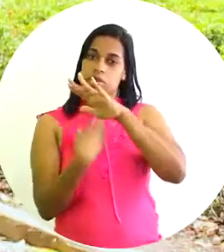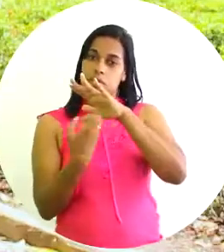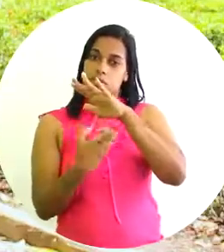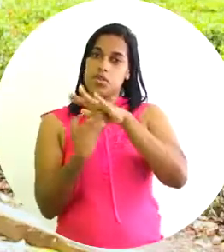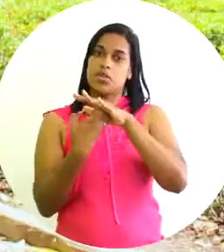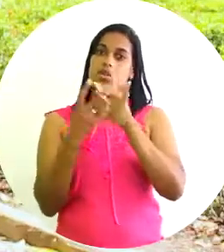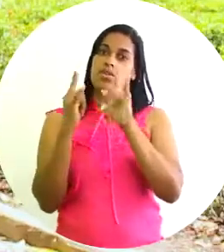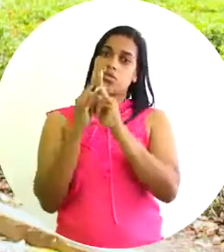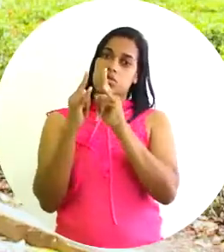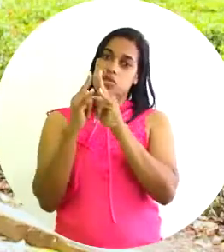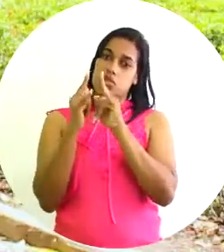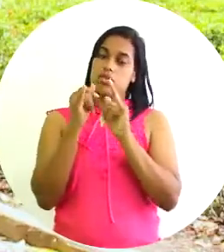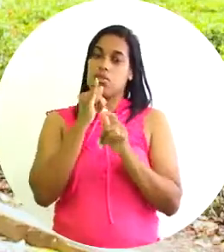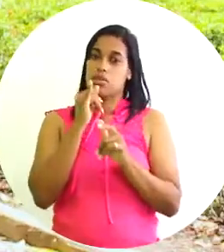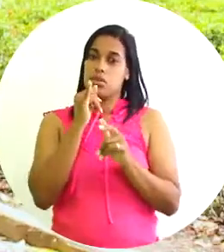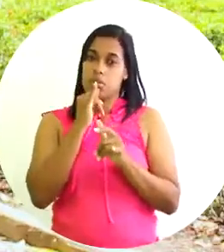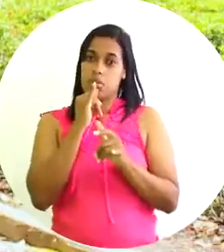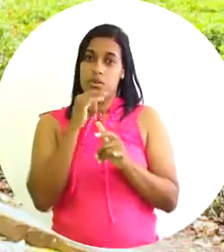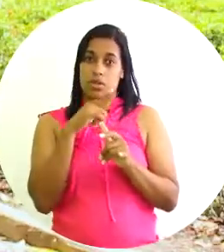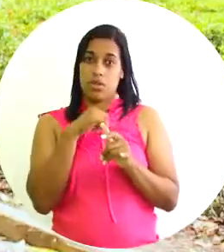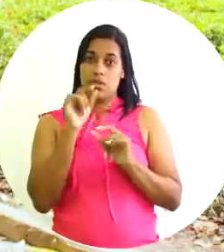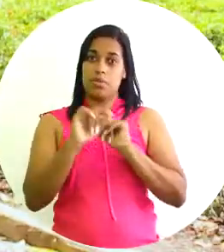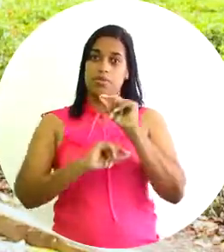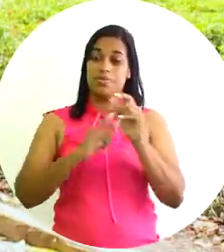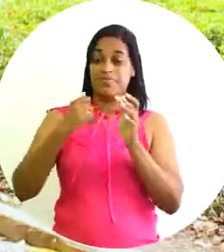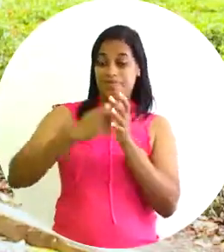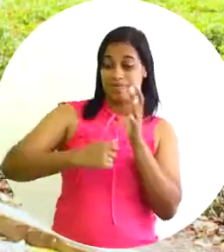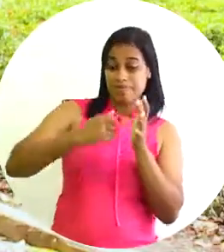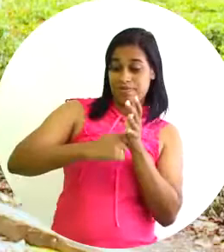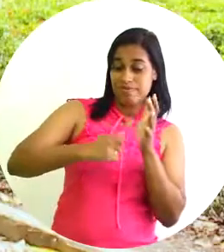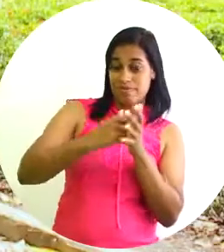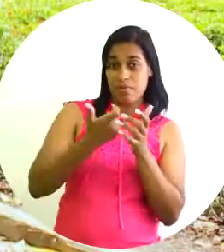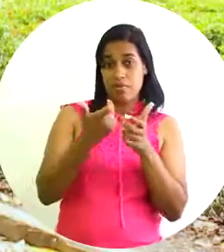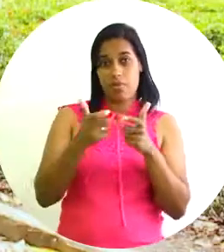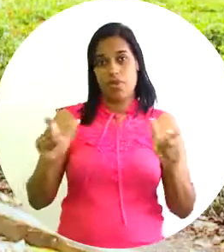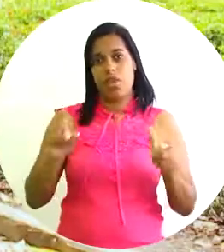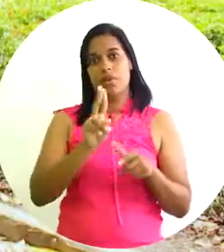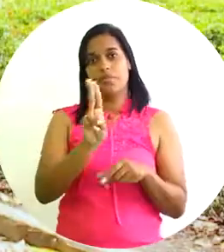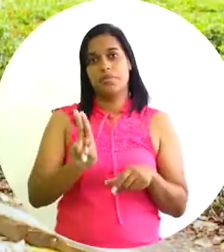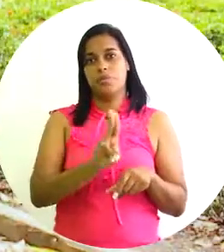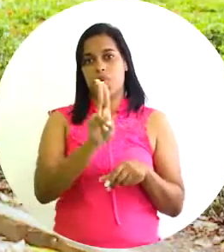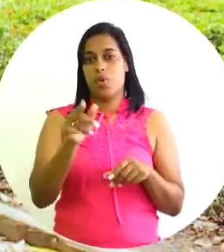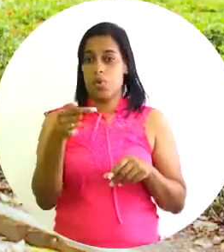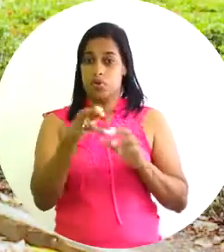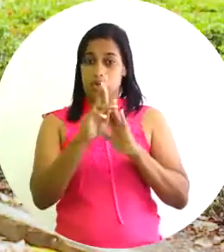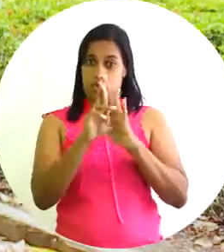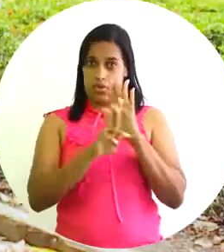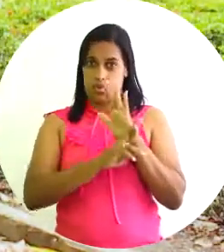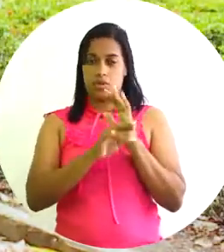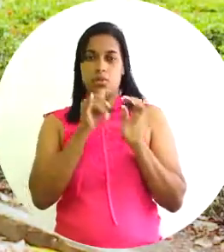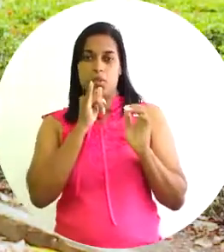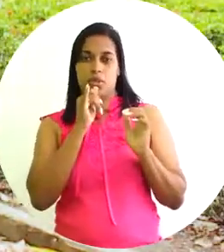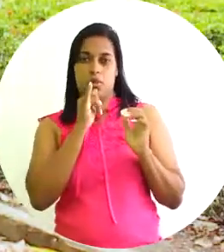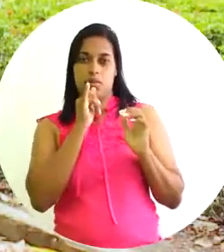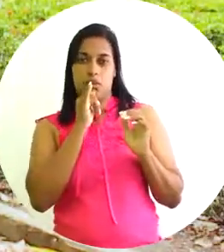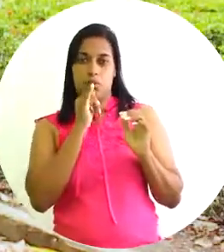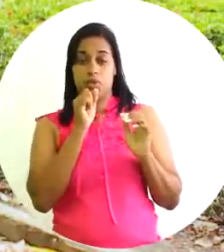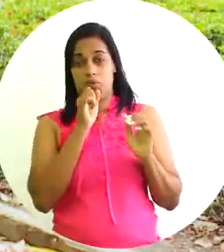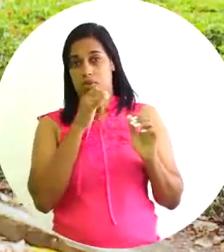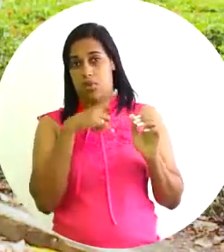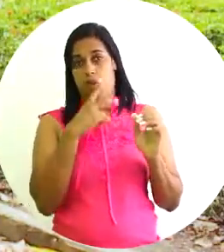e institucional, por exemplo, nós temos uma exigência maior de utilização dessas normas. Por exemplo,